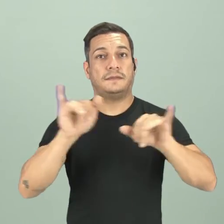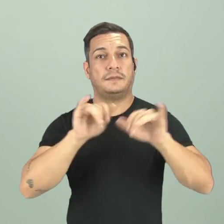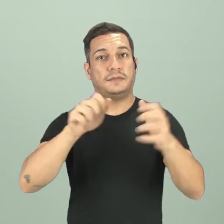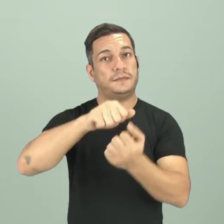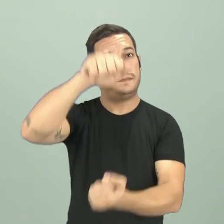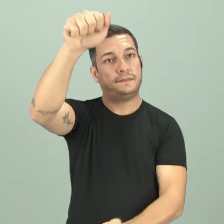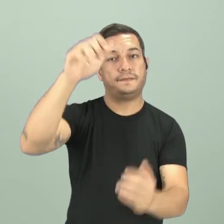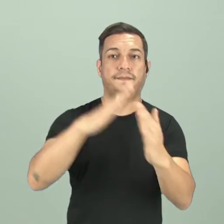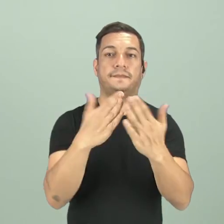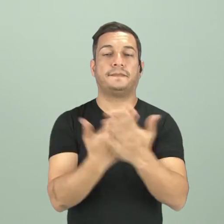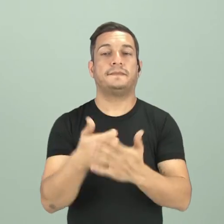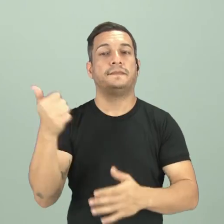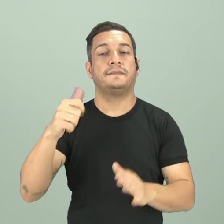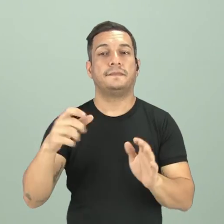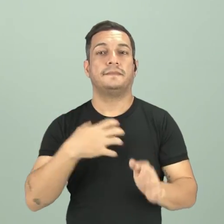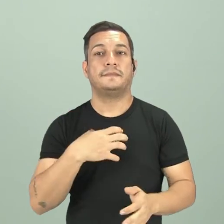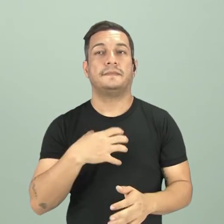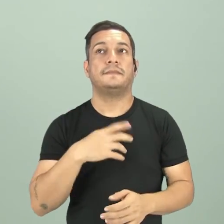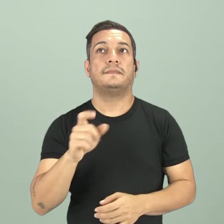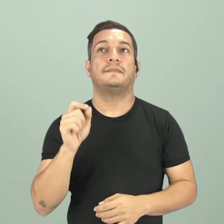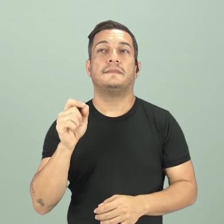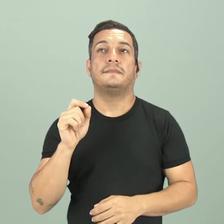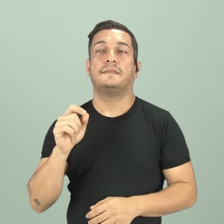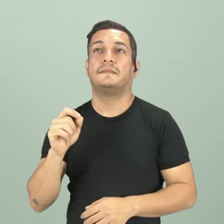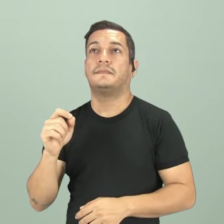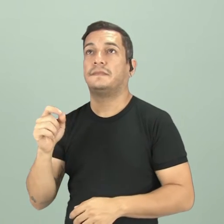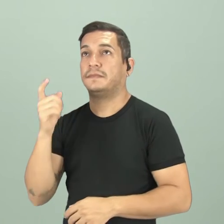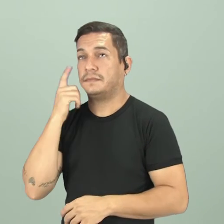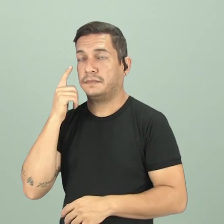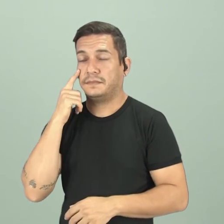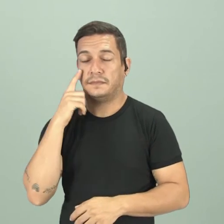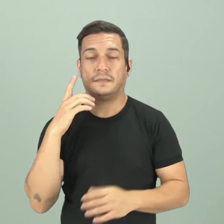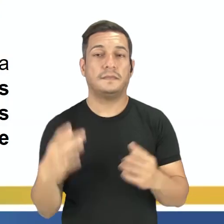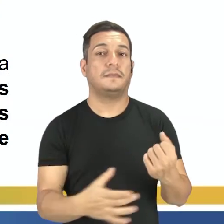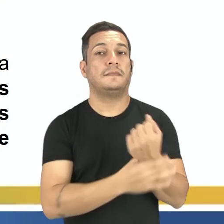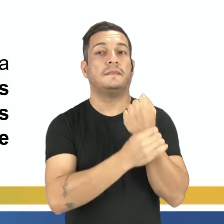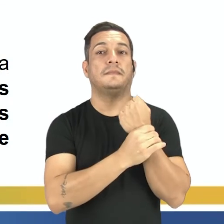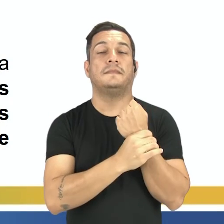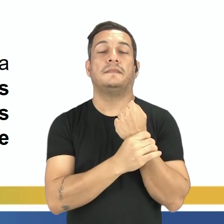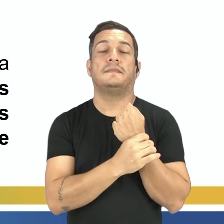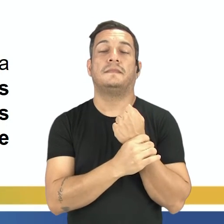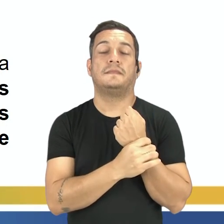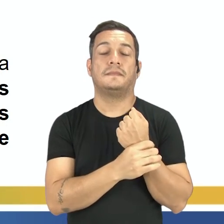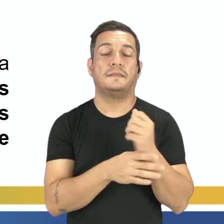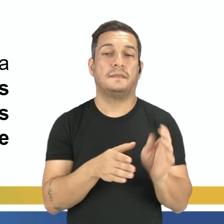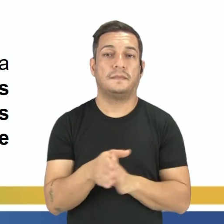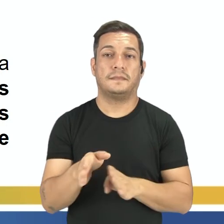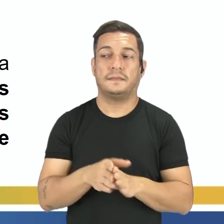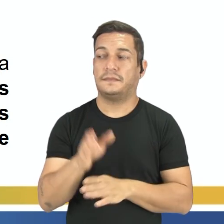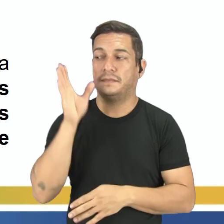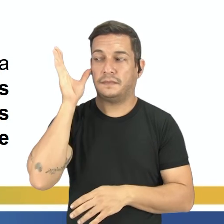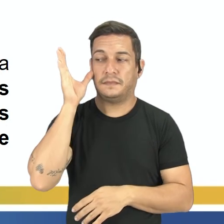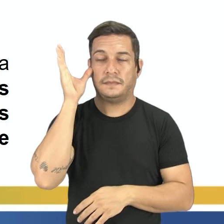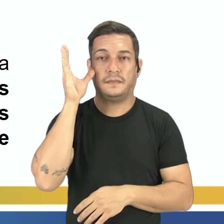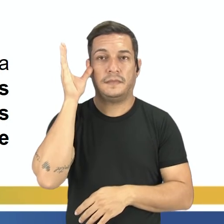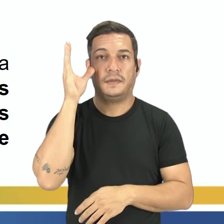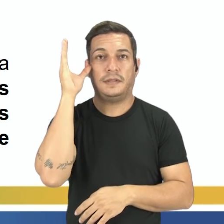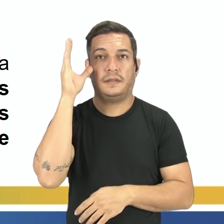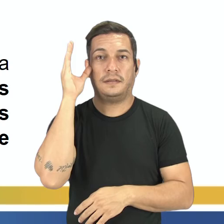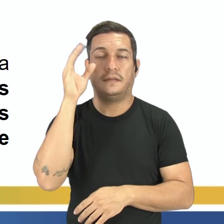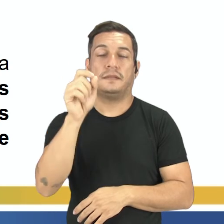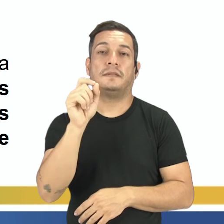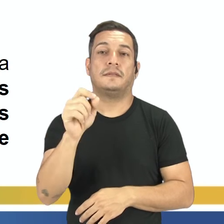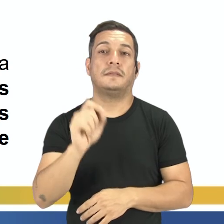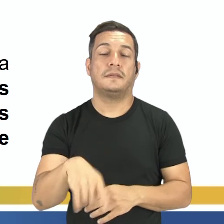deixou bem claro, primeira ação, né? Primeiro é necessário que o Ministério promova campanhas de conscientização. Então já é a minha ação. Quem vai